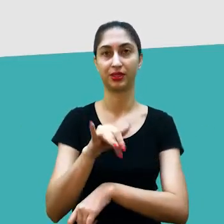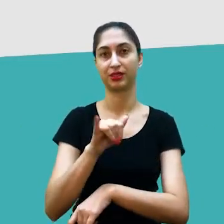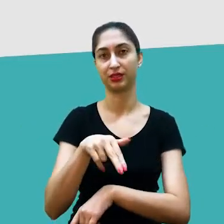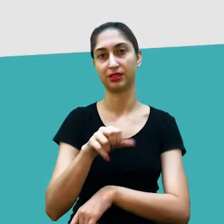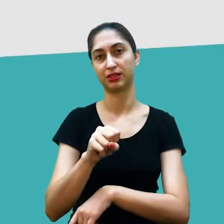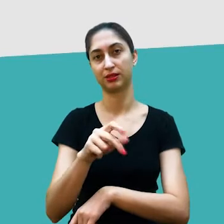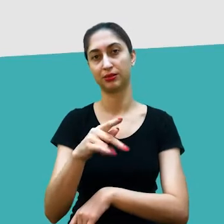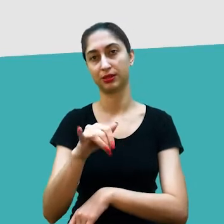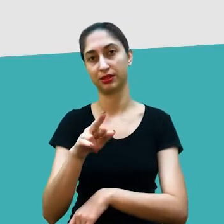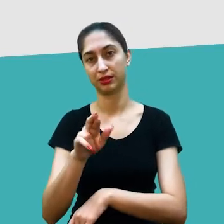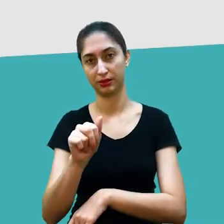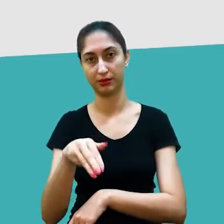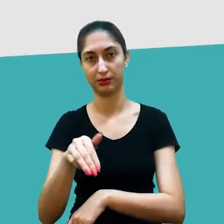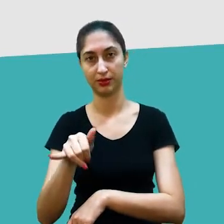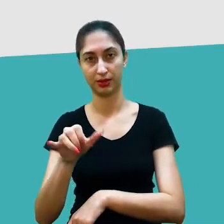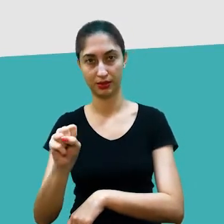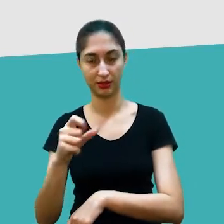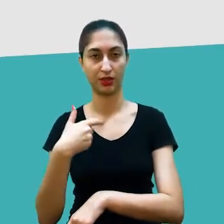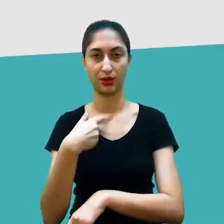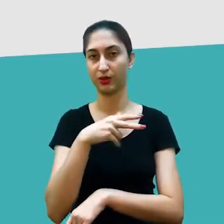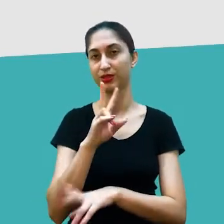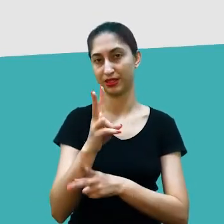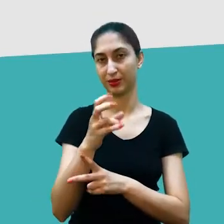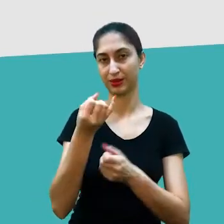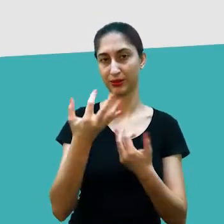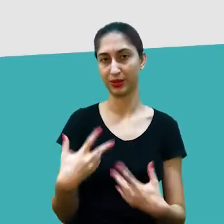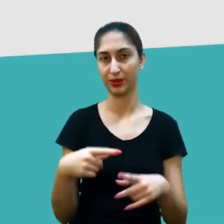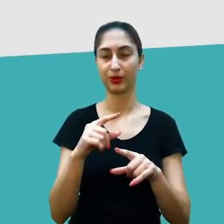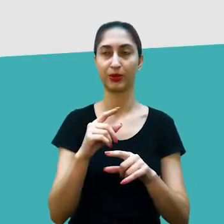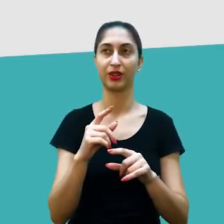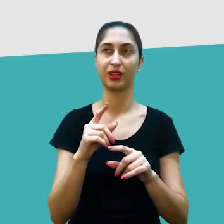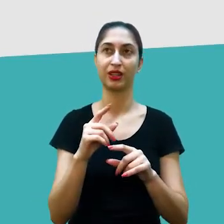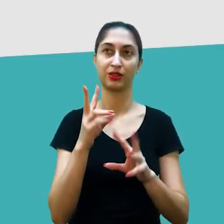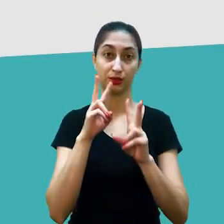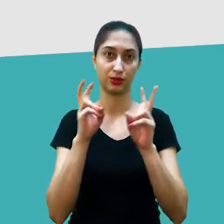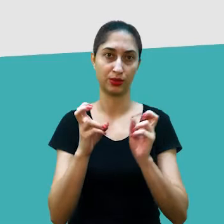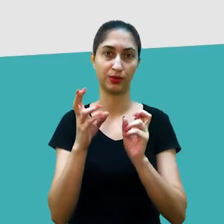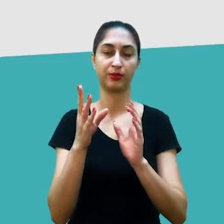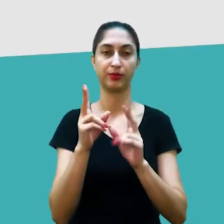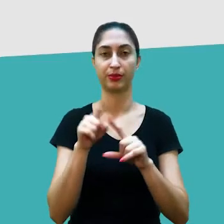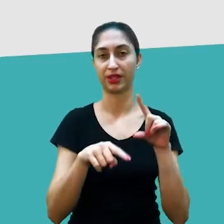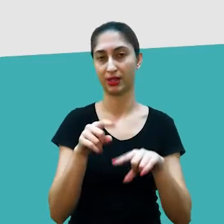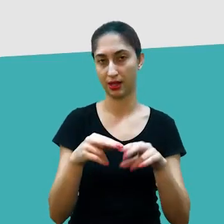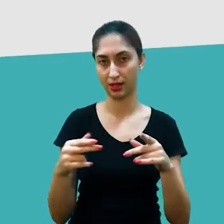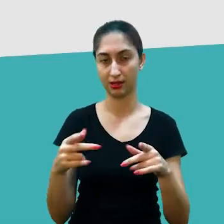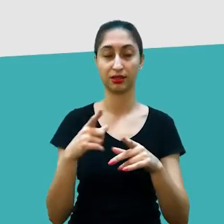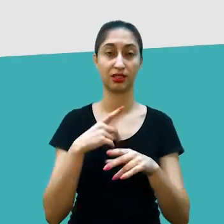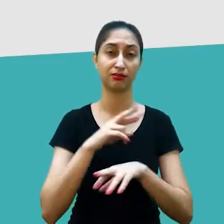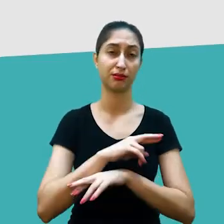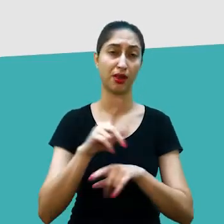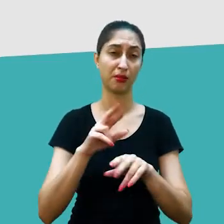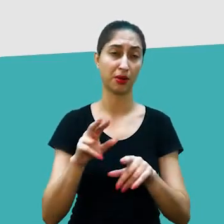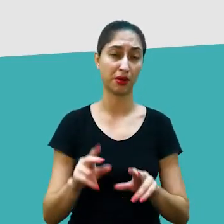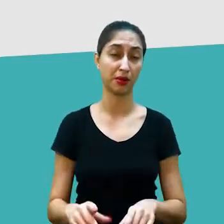a Sintecal e quais os materiais, que a gente também chama de componentes, né, de grande diversidade, né, eu gosto